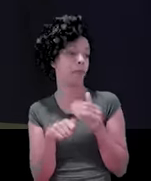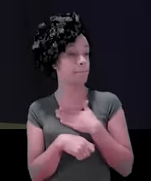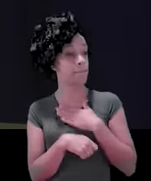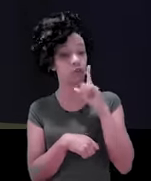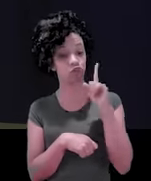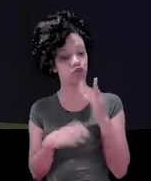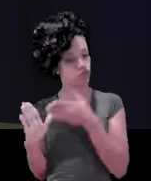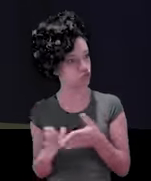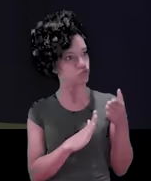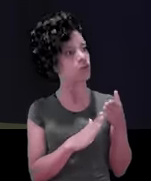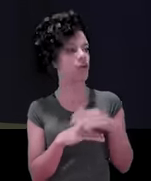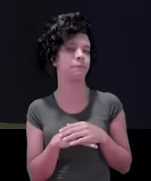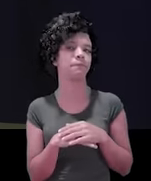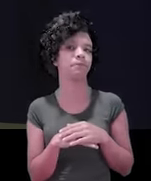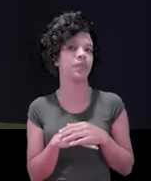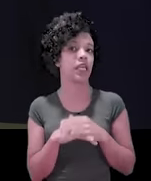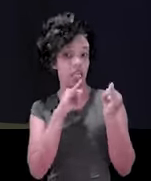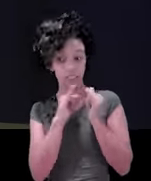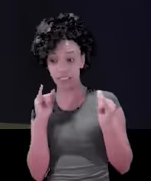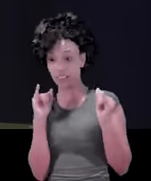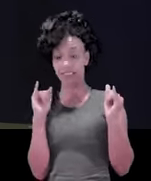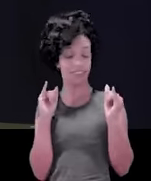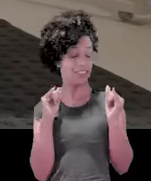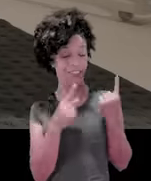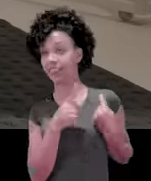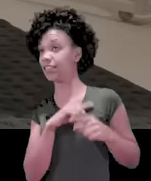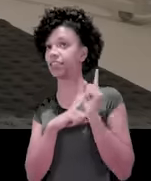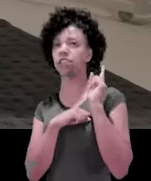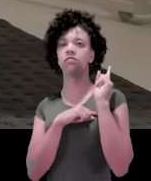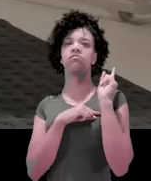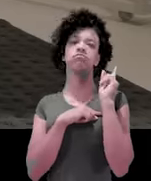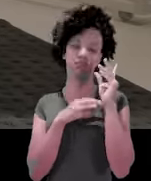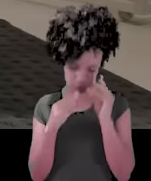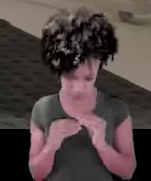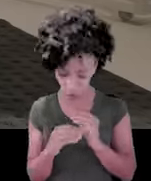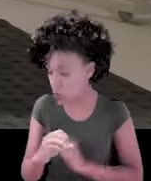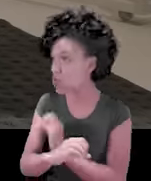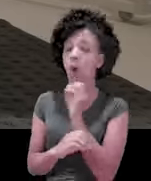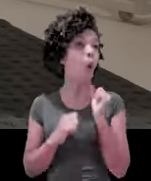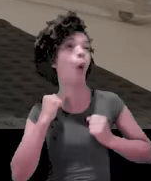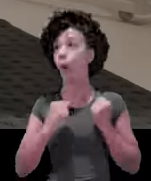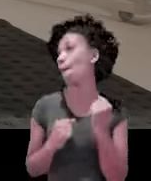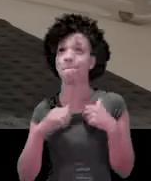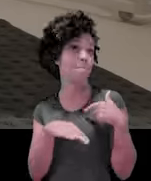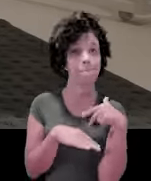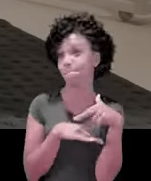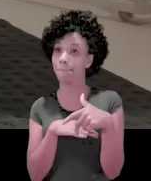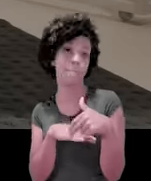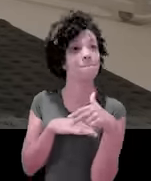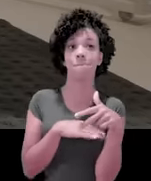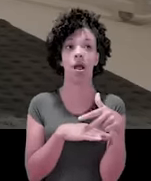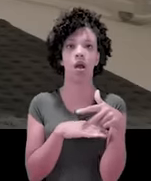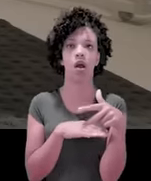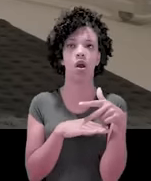e o meu dia a dia eu ia da Euforia à depressão muito rápido só apareceu Bora lá para levantar vai